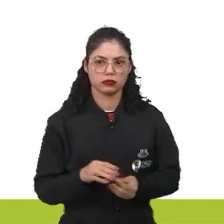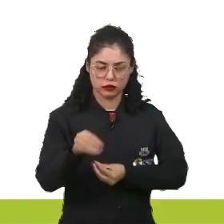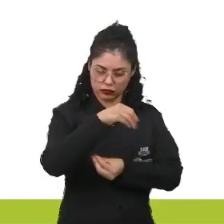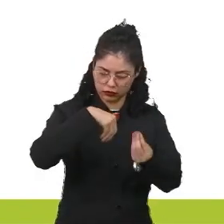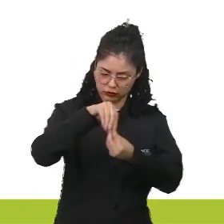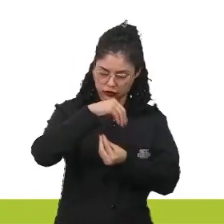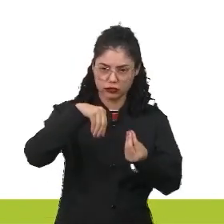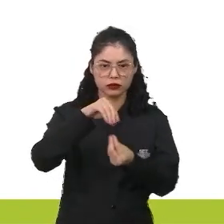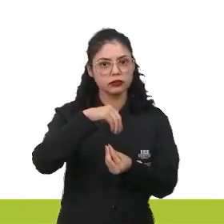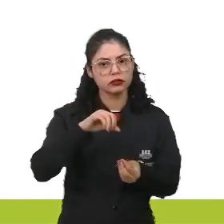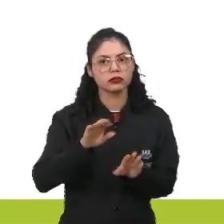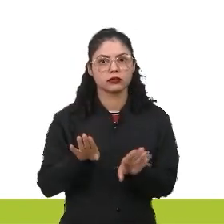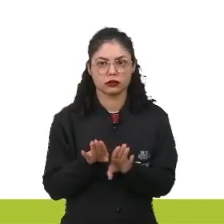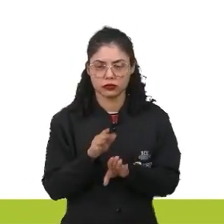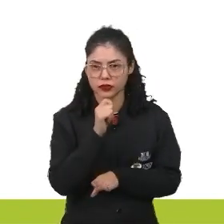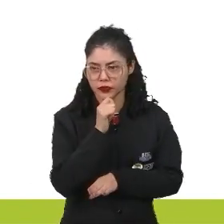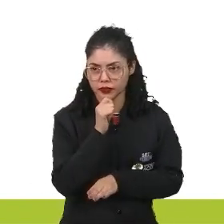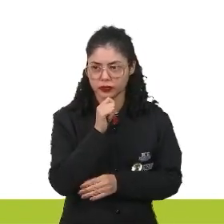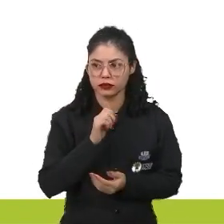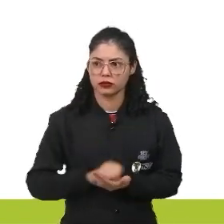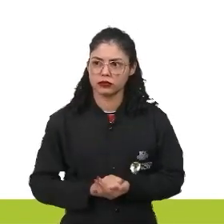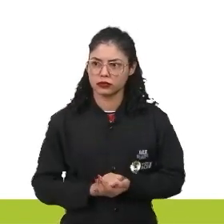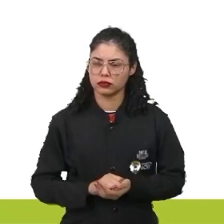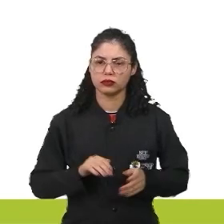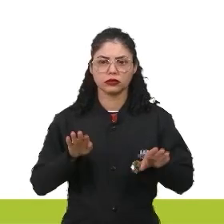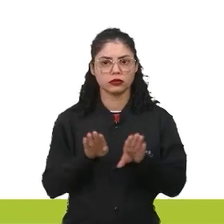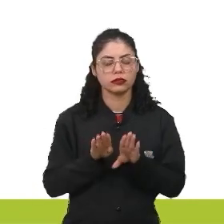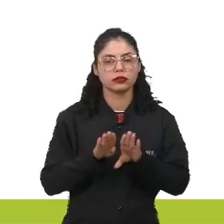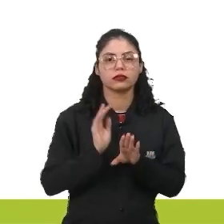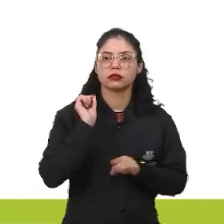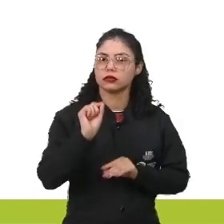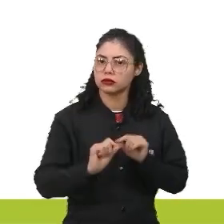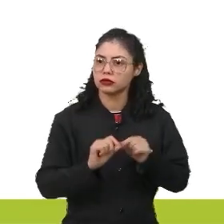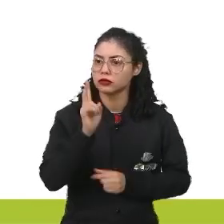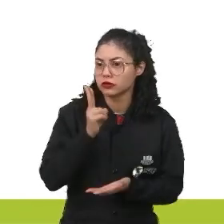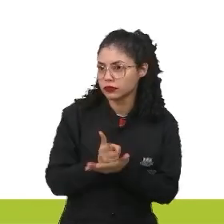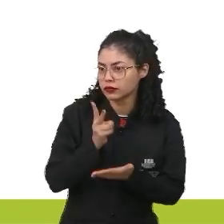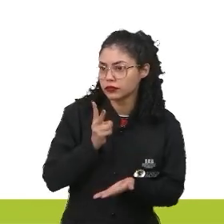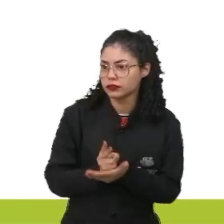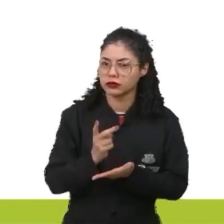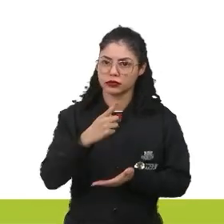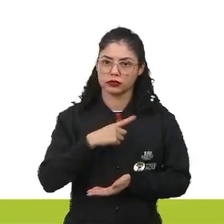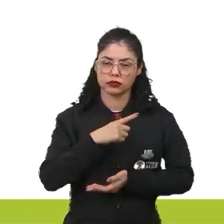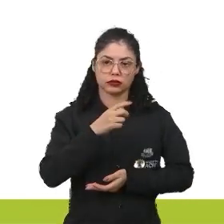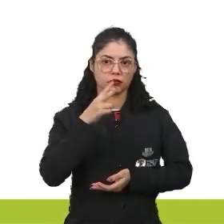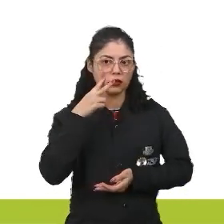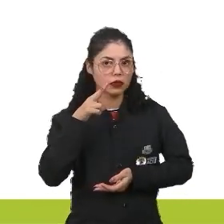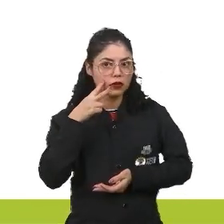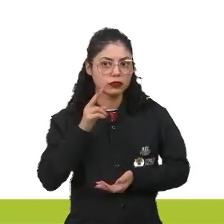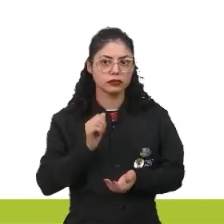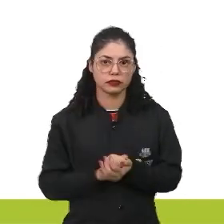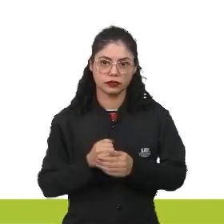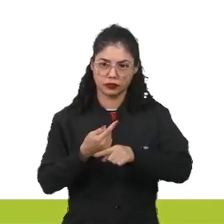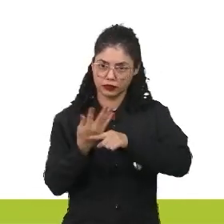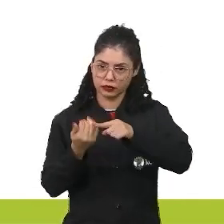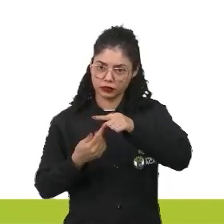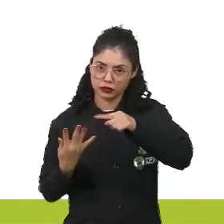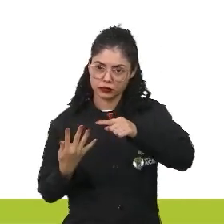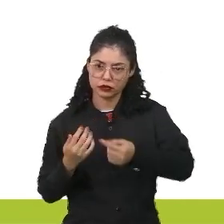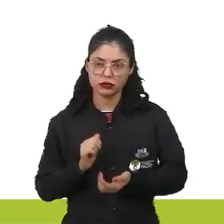Dissolução fracionada. Dissolução fracionada, toda vez que você escutar esse termo aí,